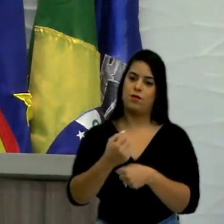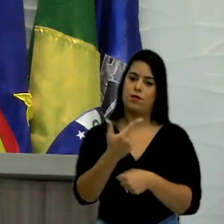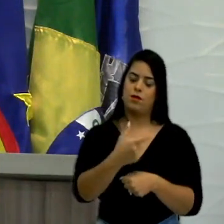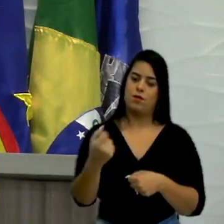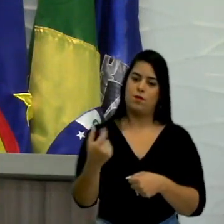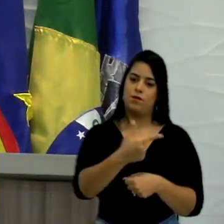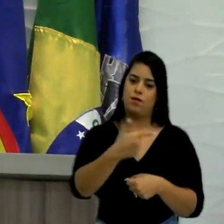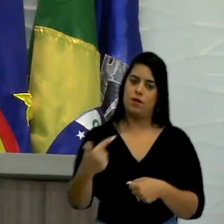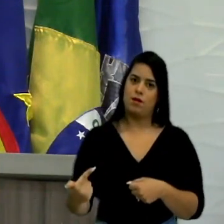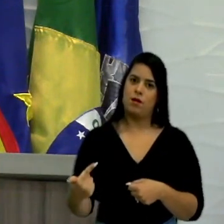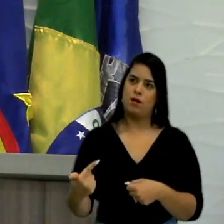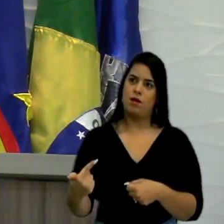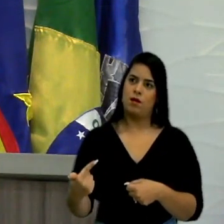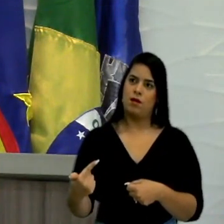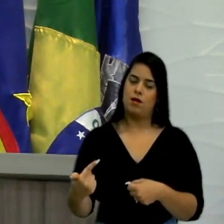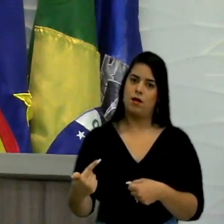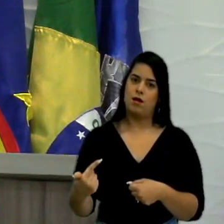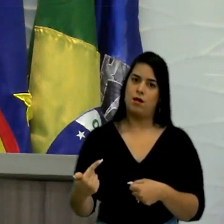2022, né,